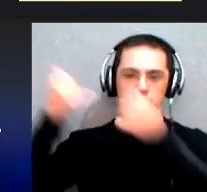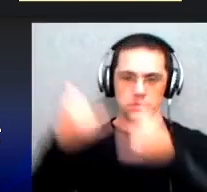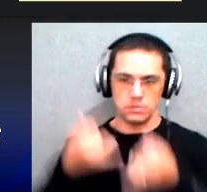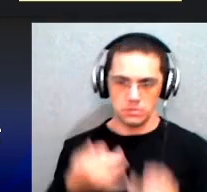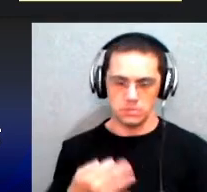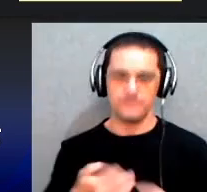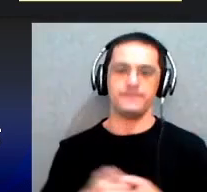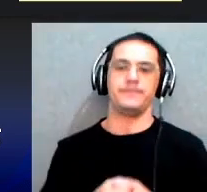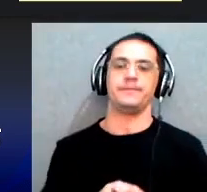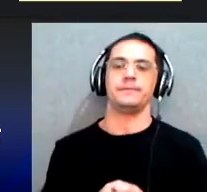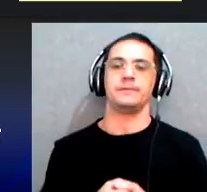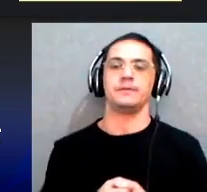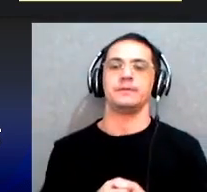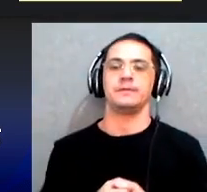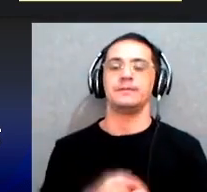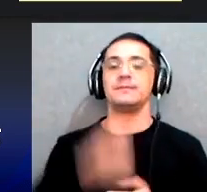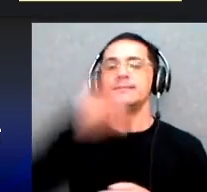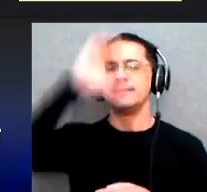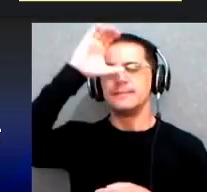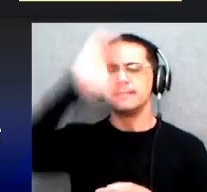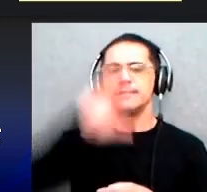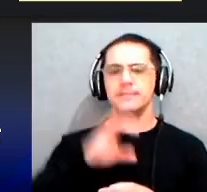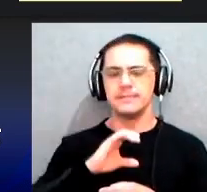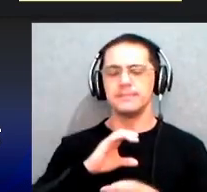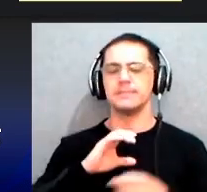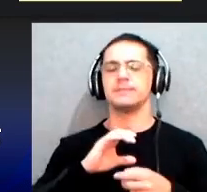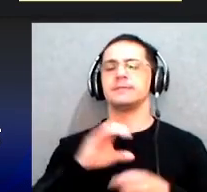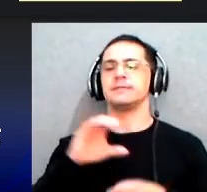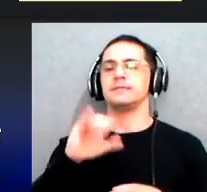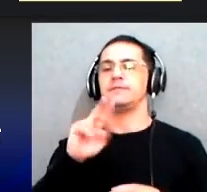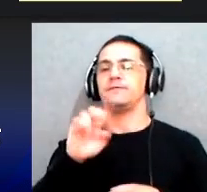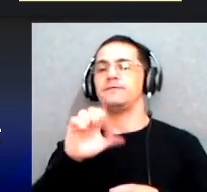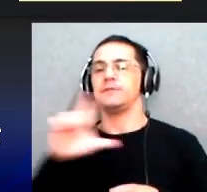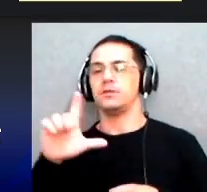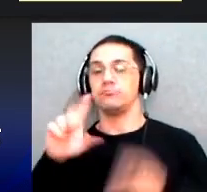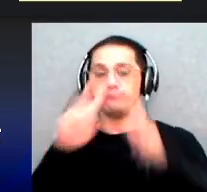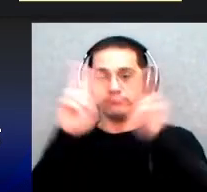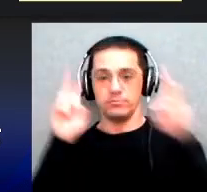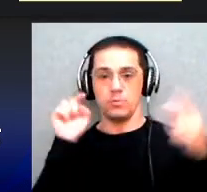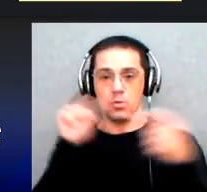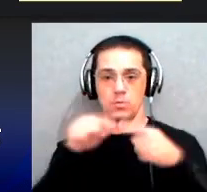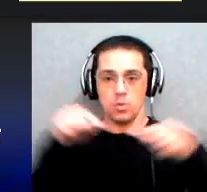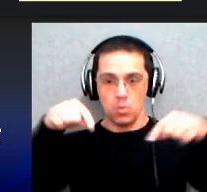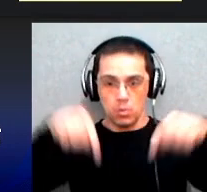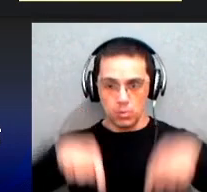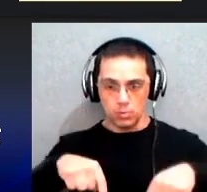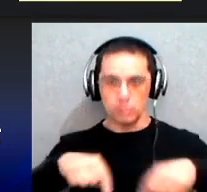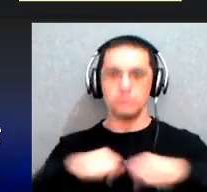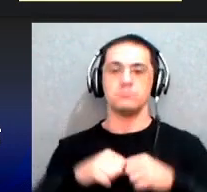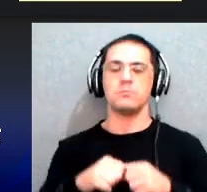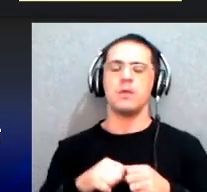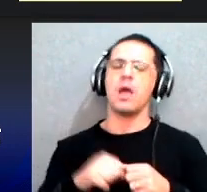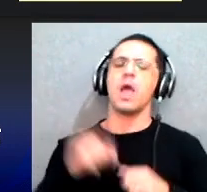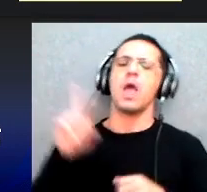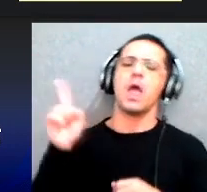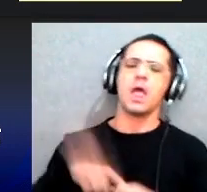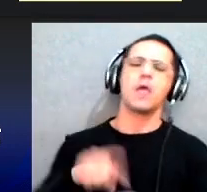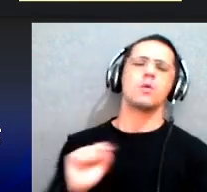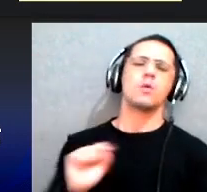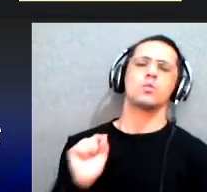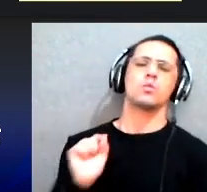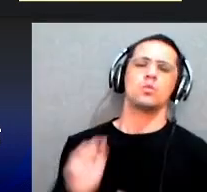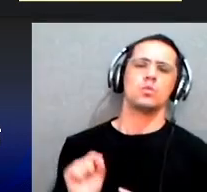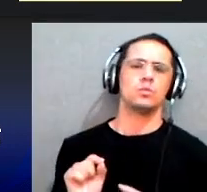ensina que cidadania civil, e esse é o nosso tema de hoje, cidadania civil é, efetivamente,